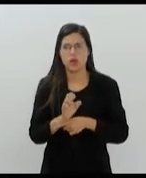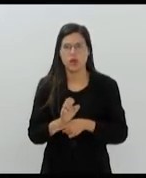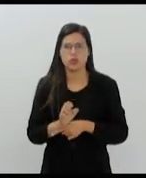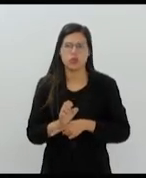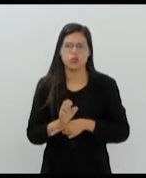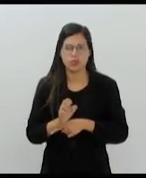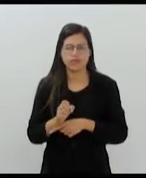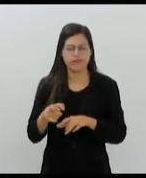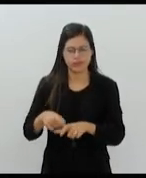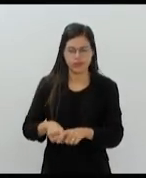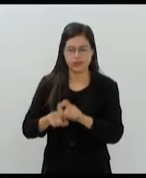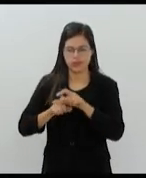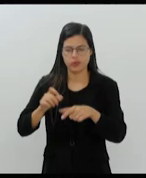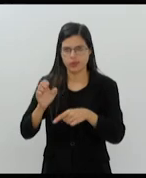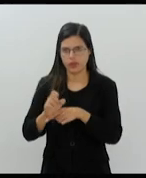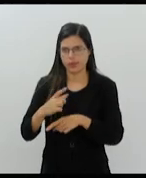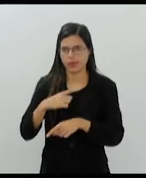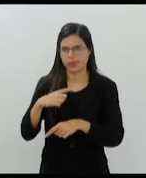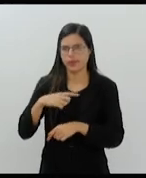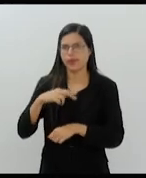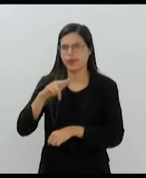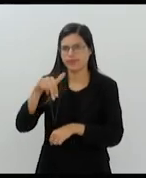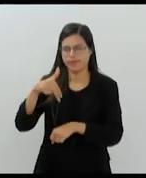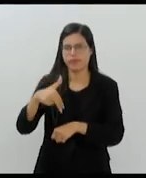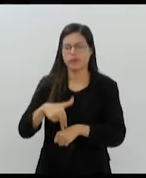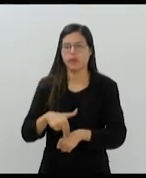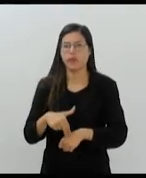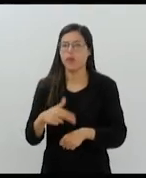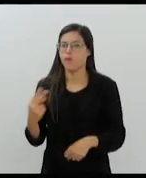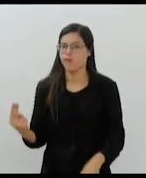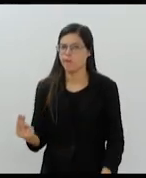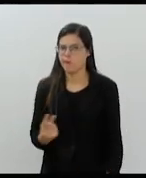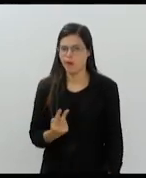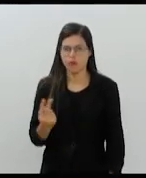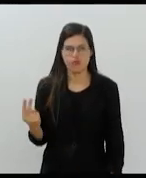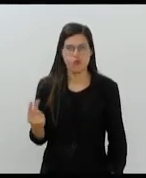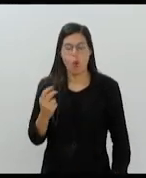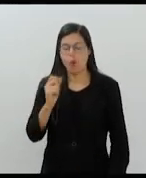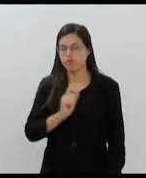União. Um valor monstruoso.